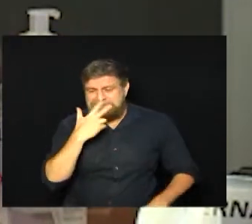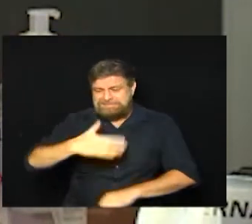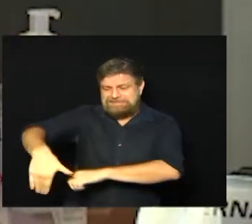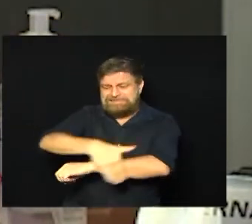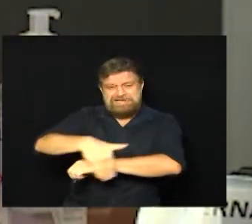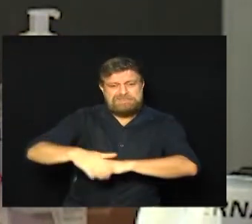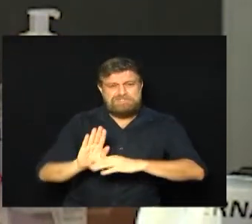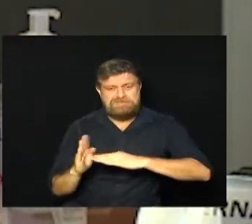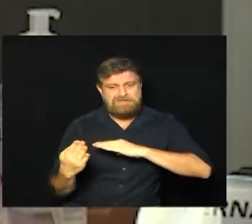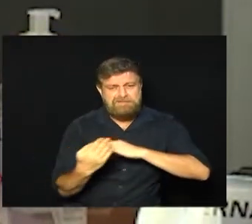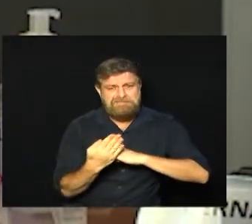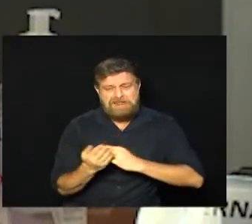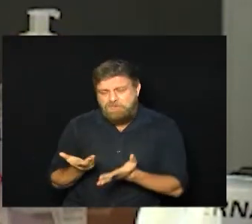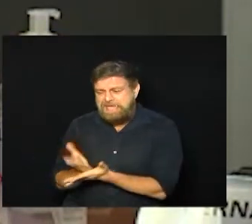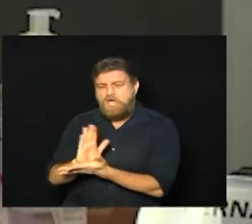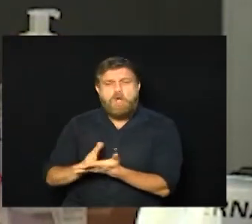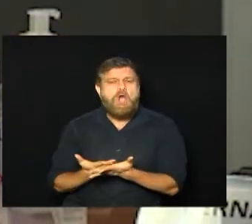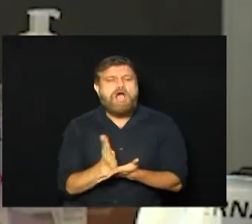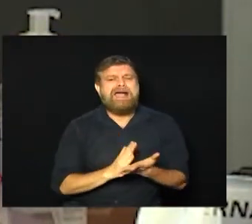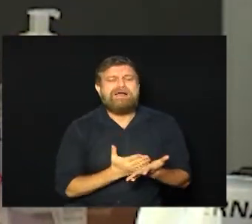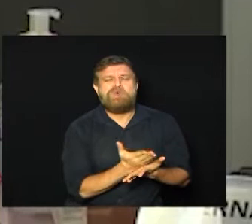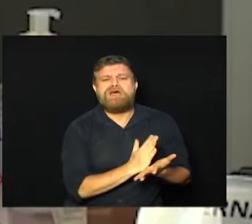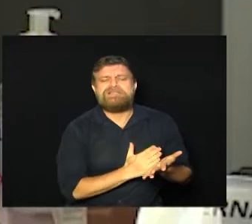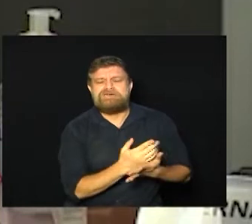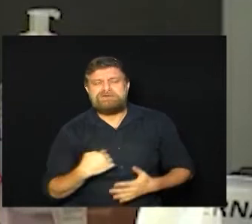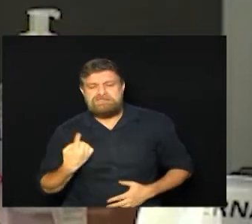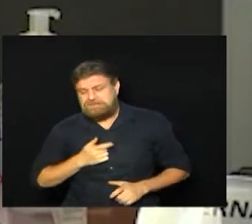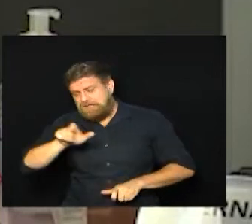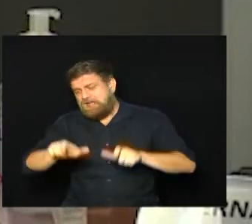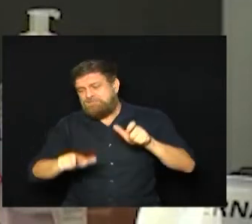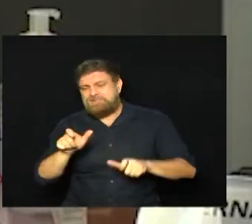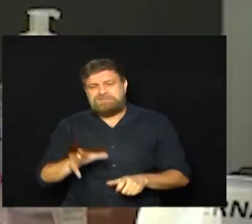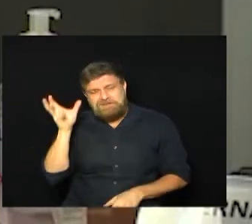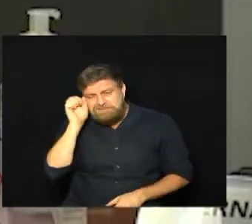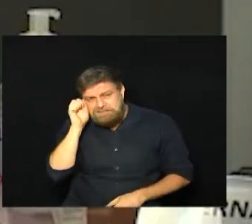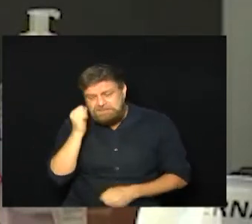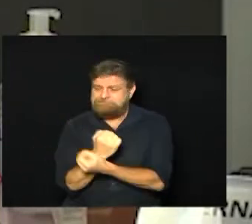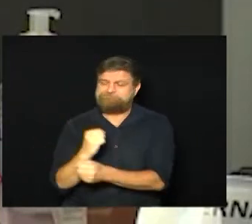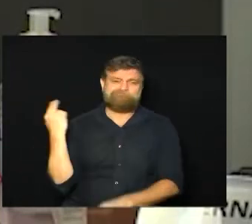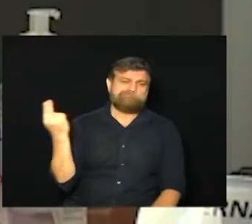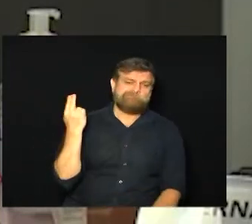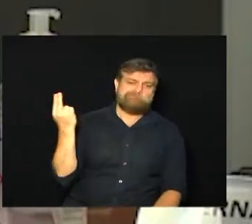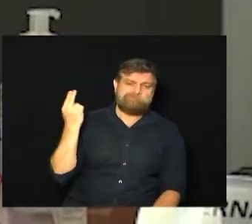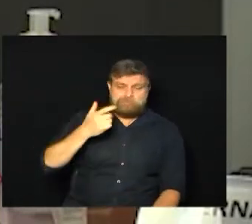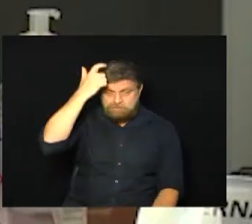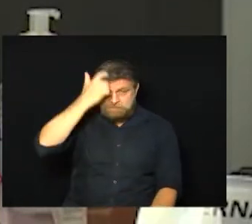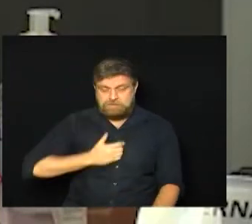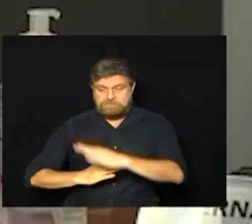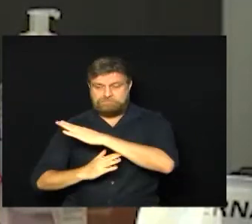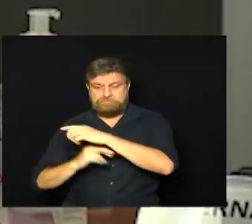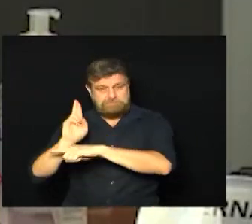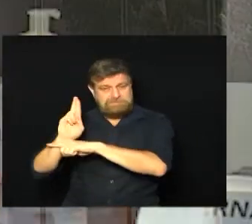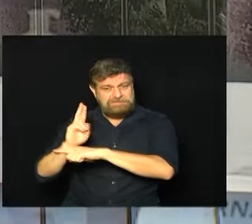todas as ruas do bairro para não deixar, né, o povo dormir. Então isso, eu, em nome da Câmara Municipal,